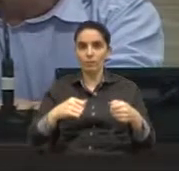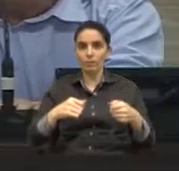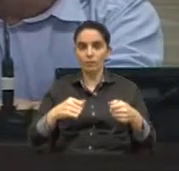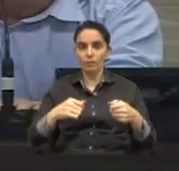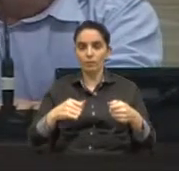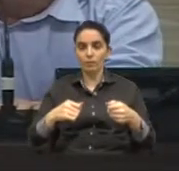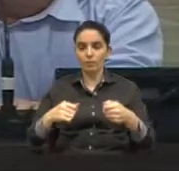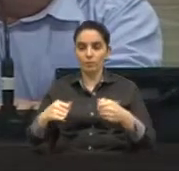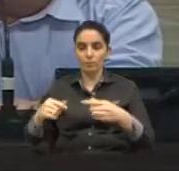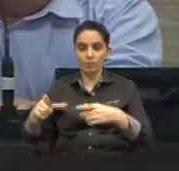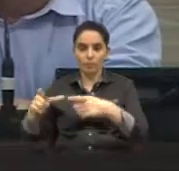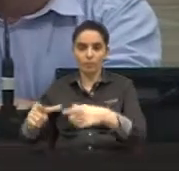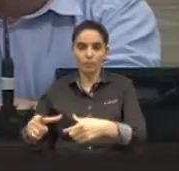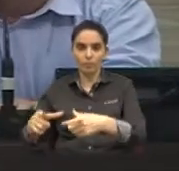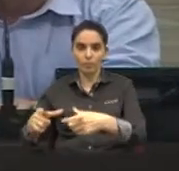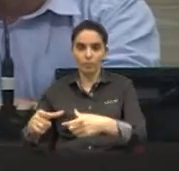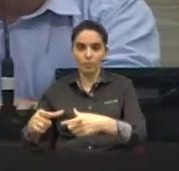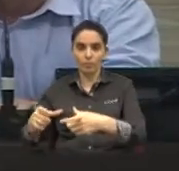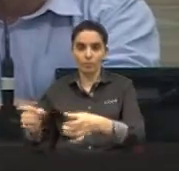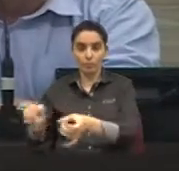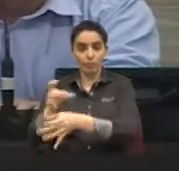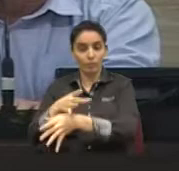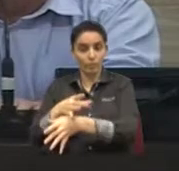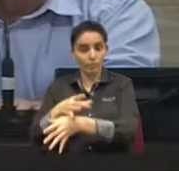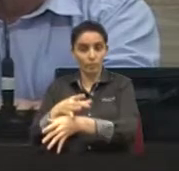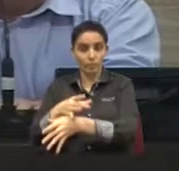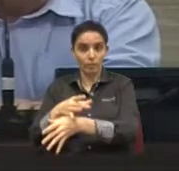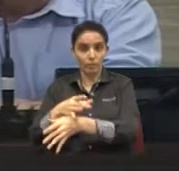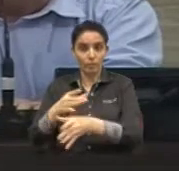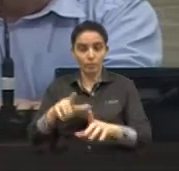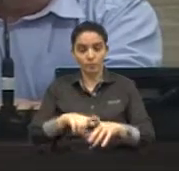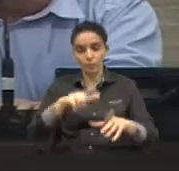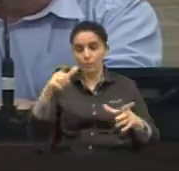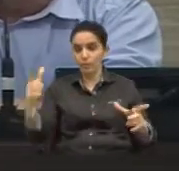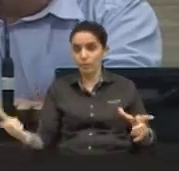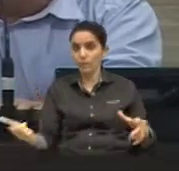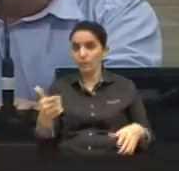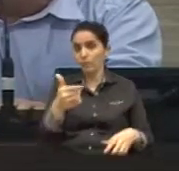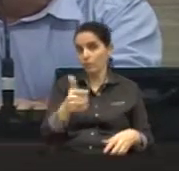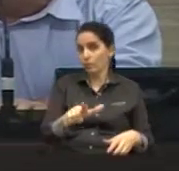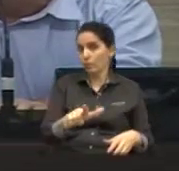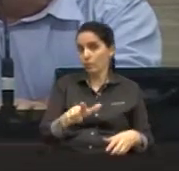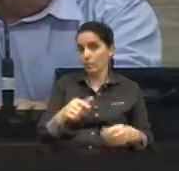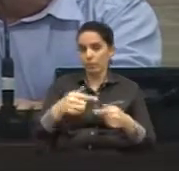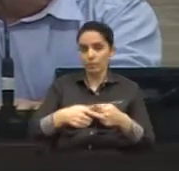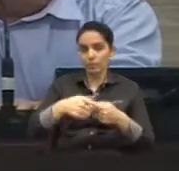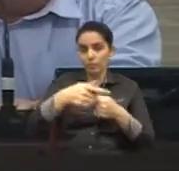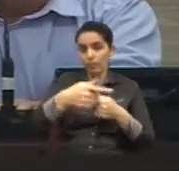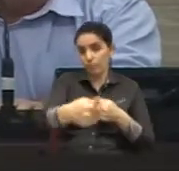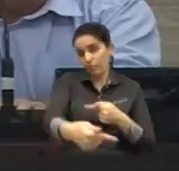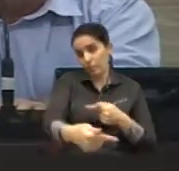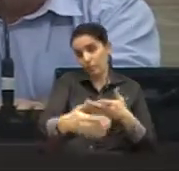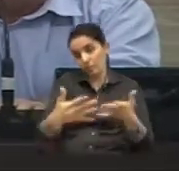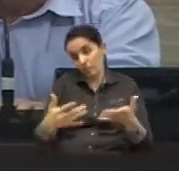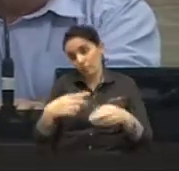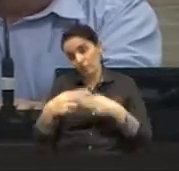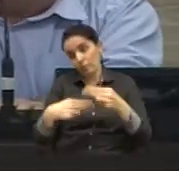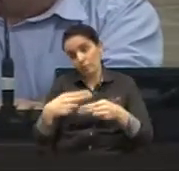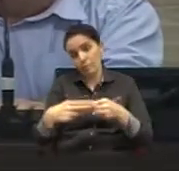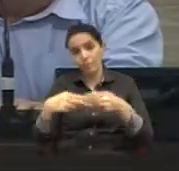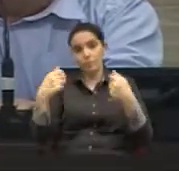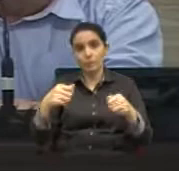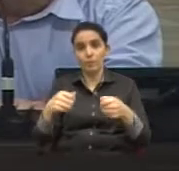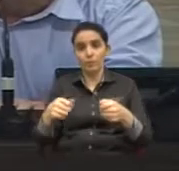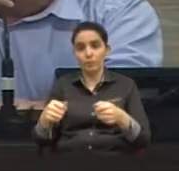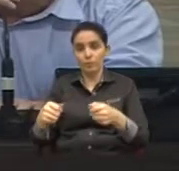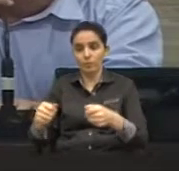né? Porque hoje saiu no jornal, ontem saiu no jornal, que mais uma vez foi prorrogado. Então vamos fazer o seguinte,